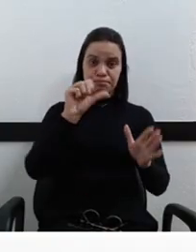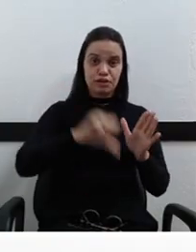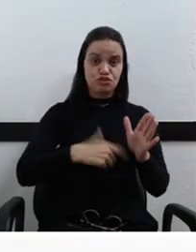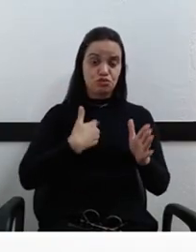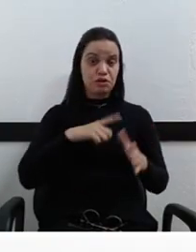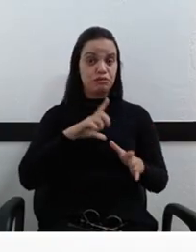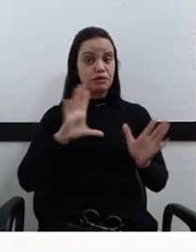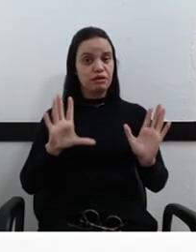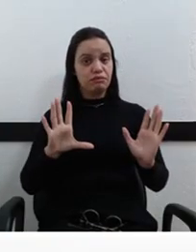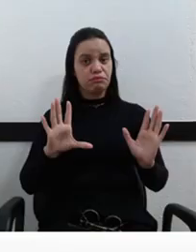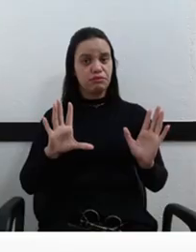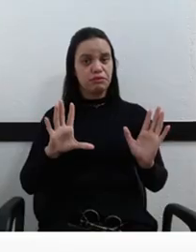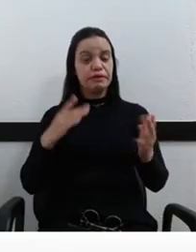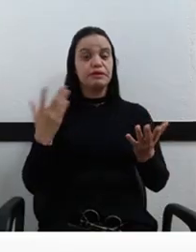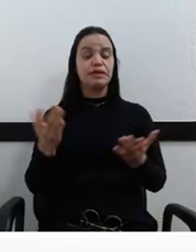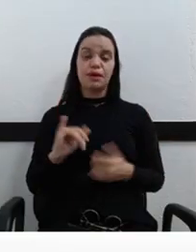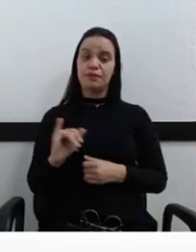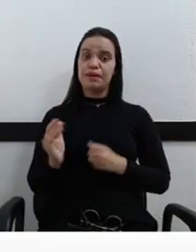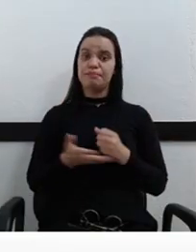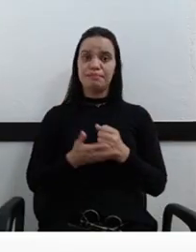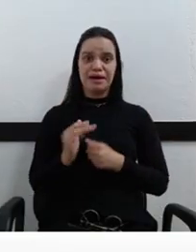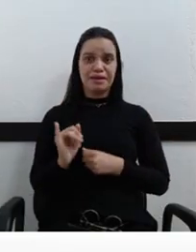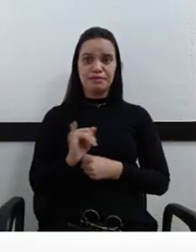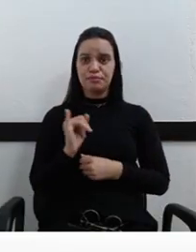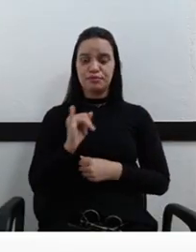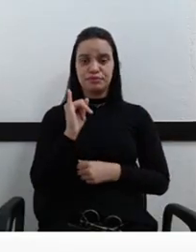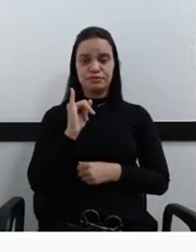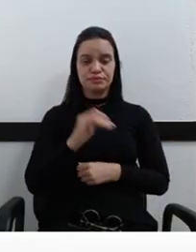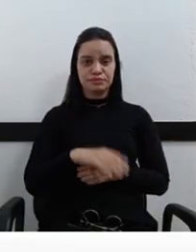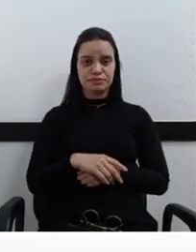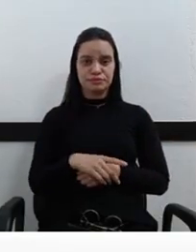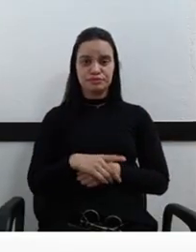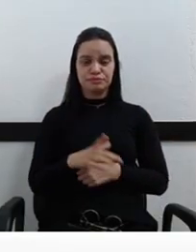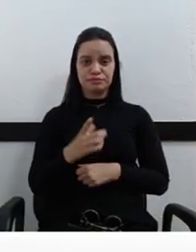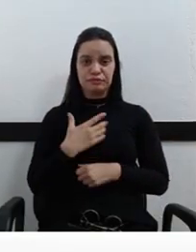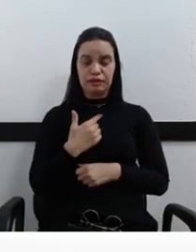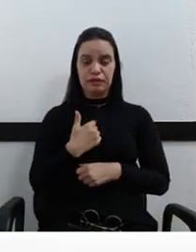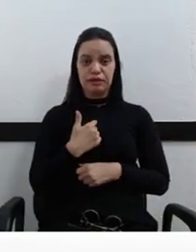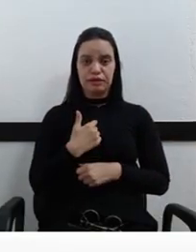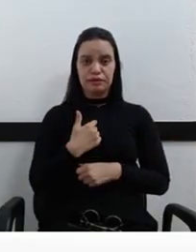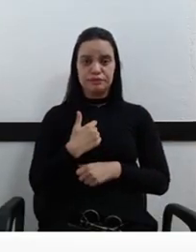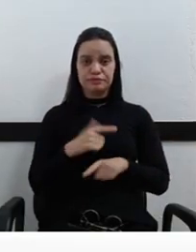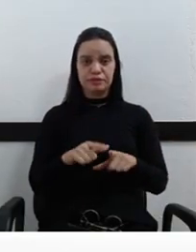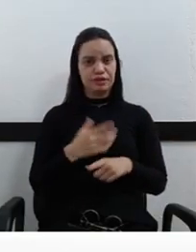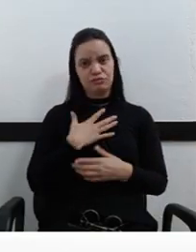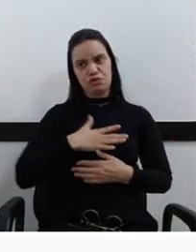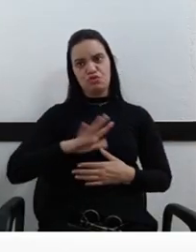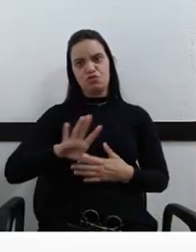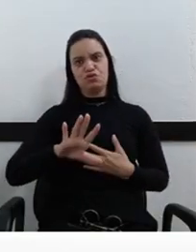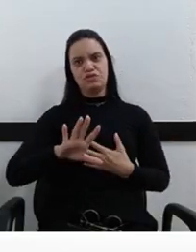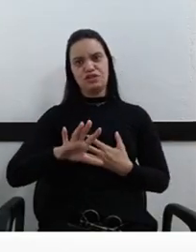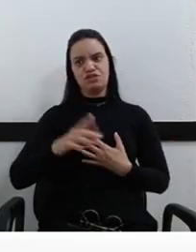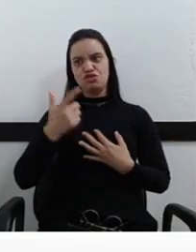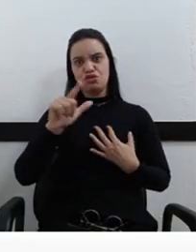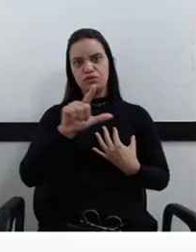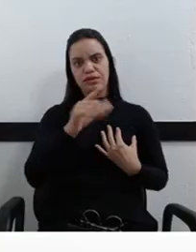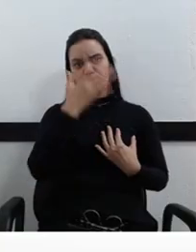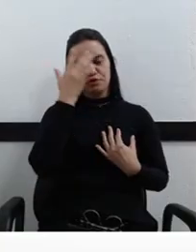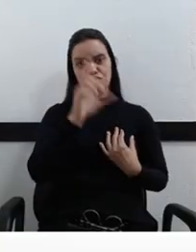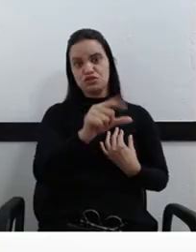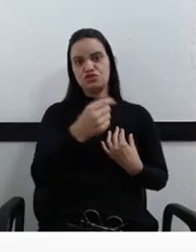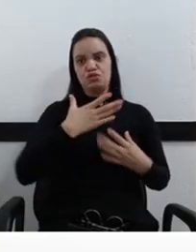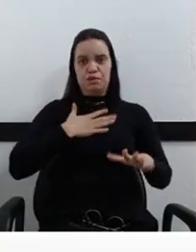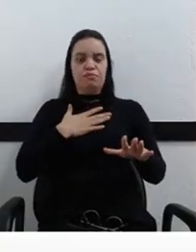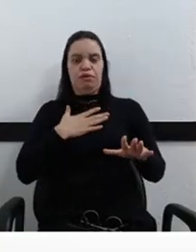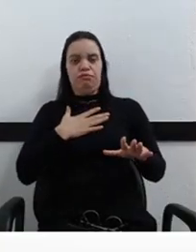isso fundamental. Me parece a gente precisa ser a voz da carreira. Eu que estivesse na base, não gostaria que tomasse essa decisão por mim. Gostaria de eu mesmo tomar